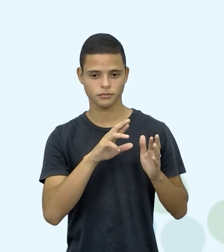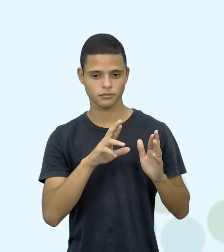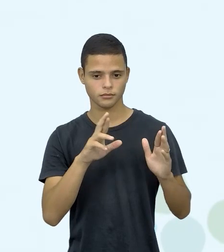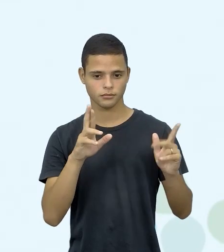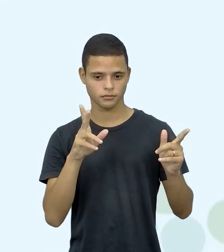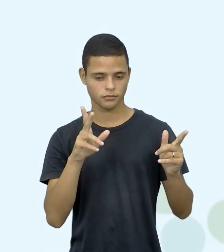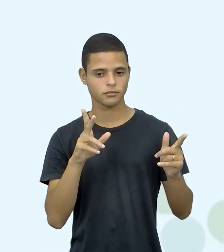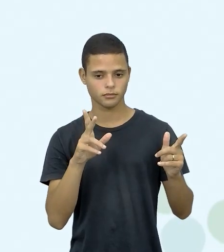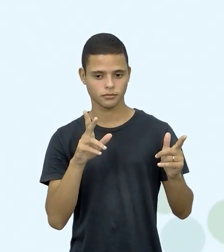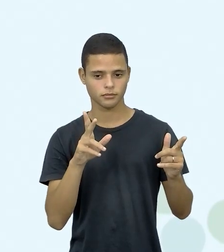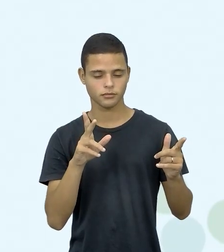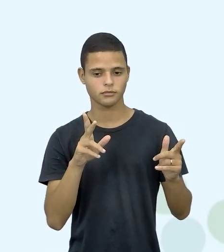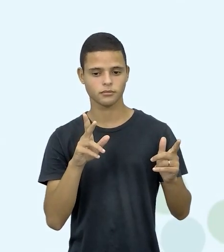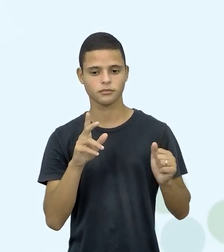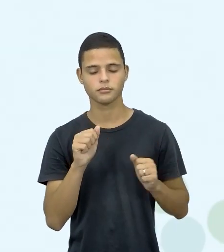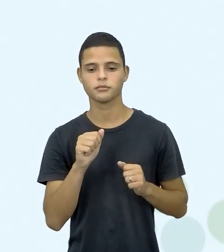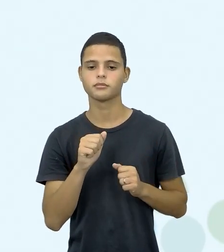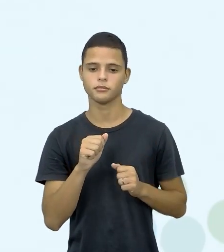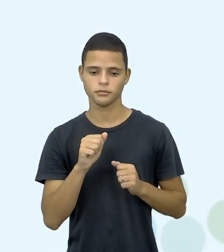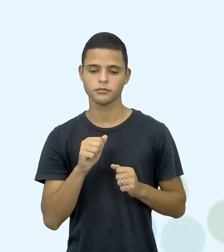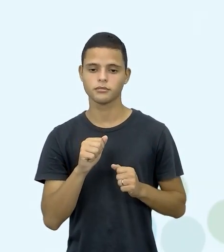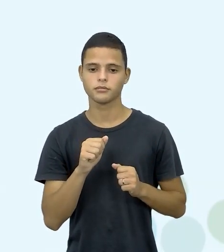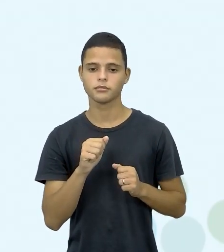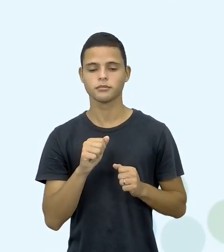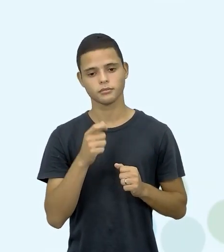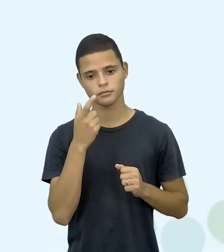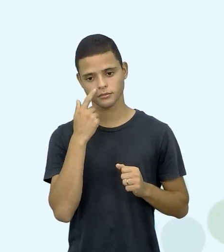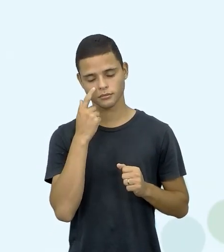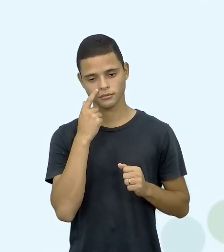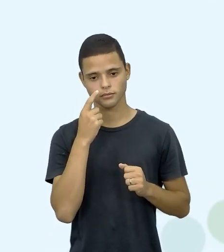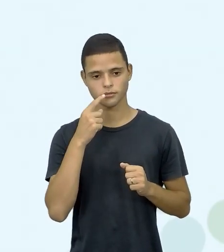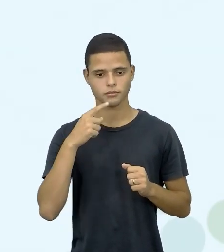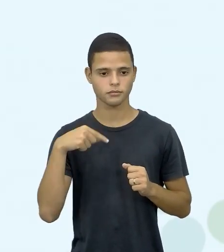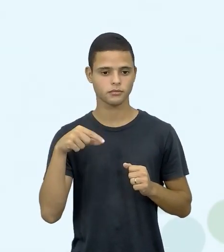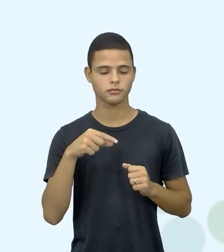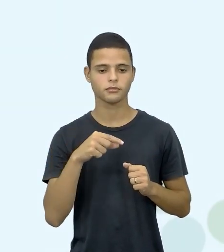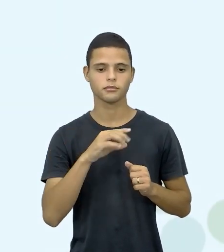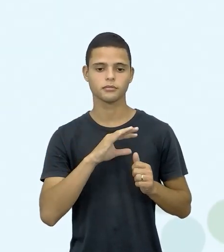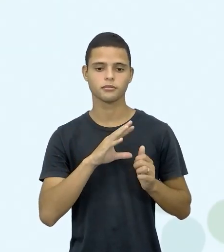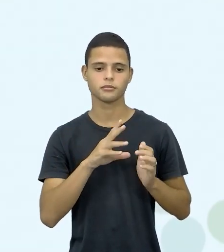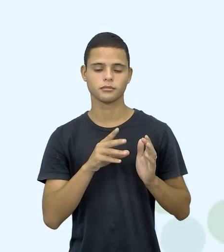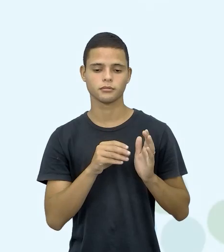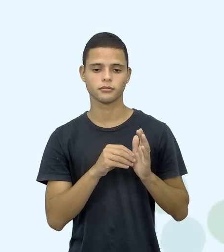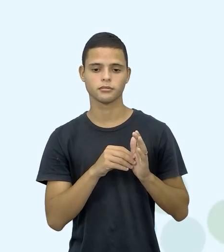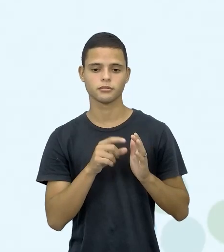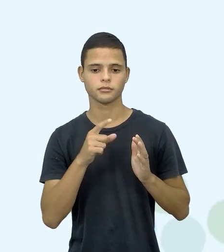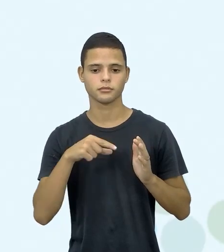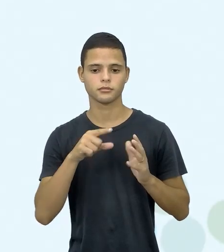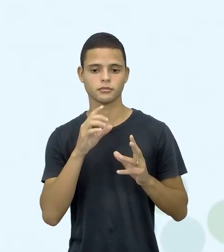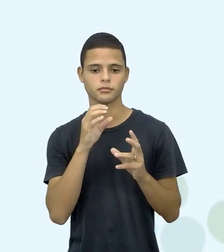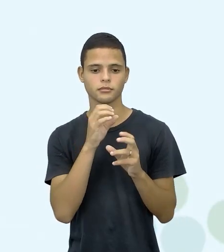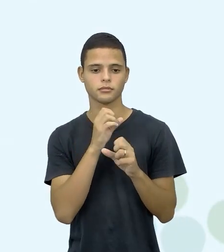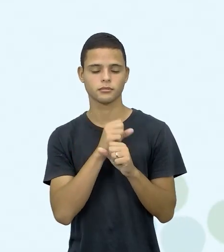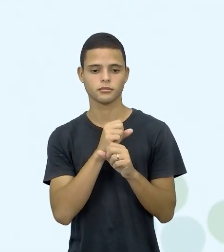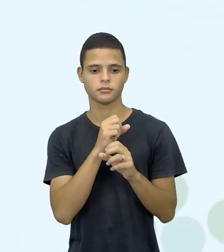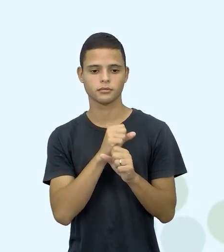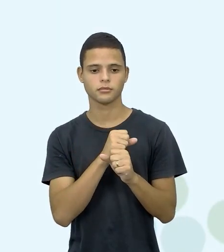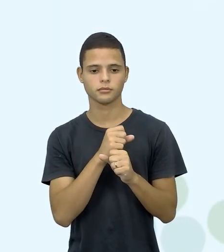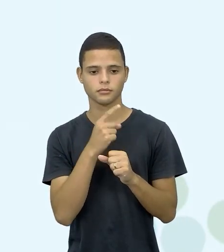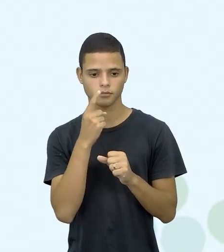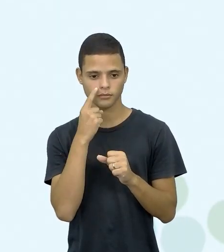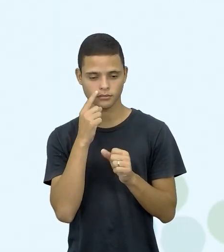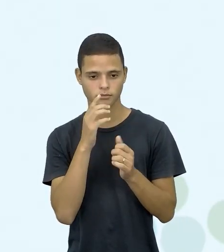aqui do que a nossa produtora leu pra gente, tá? Então, todos os nossos cálculos aqui, eu vou considerar estes